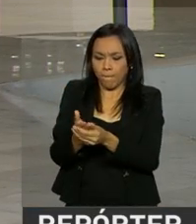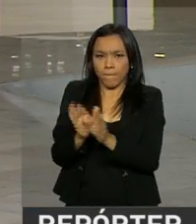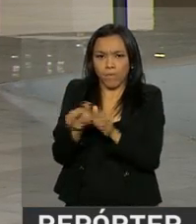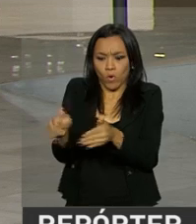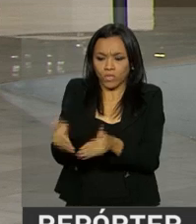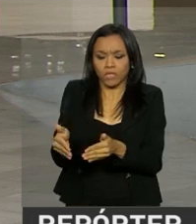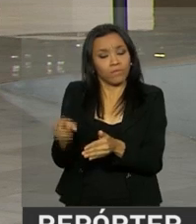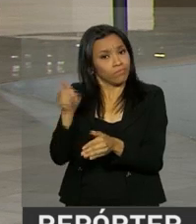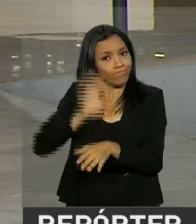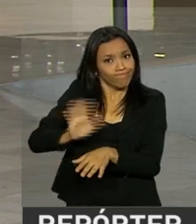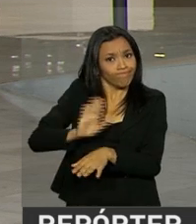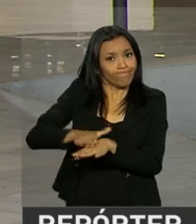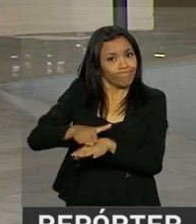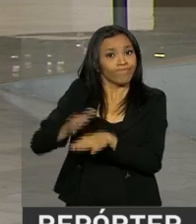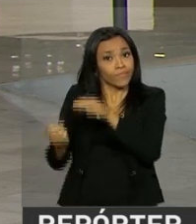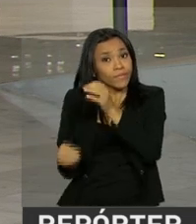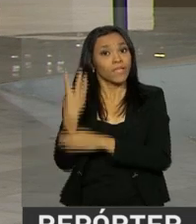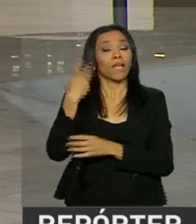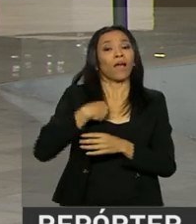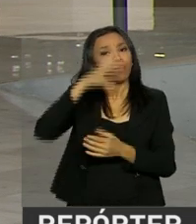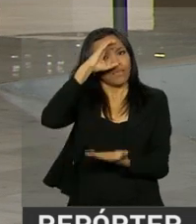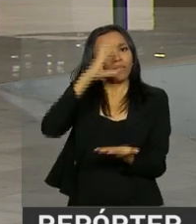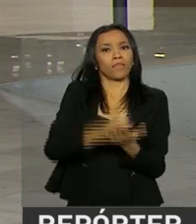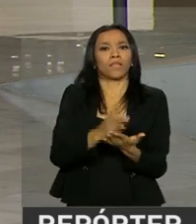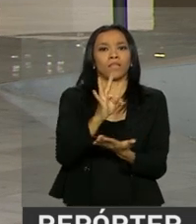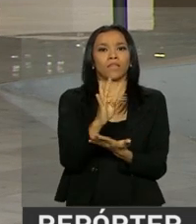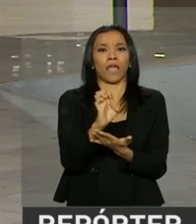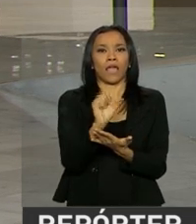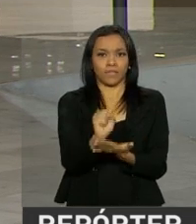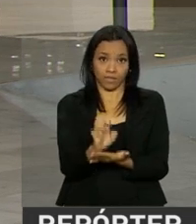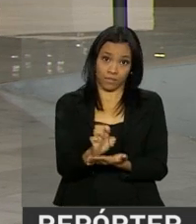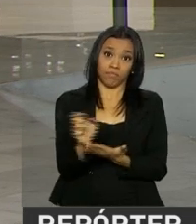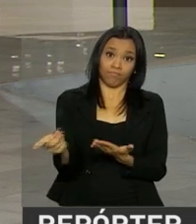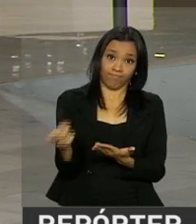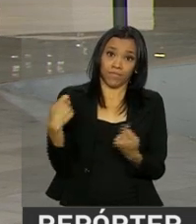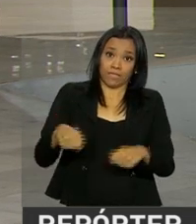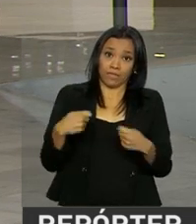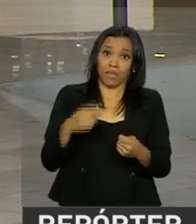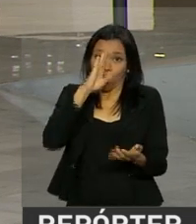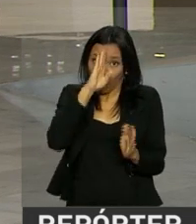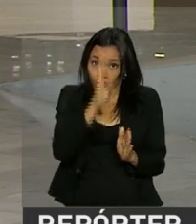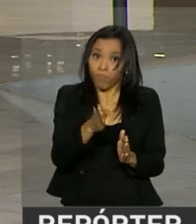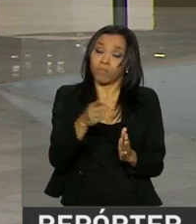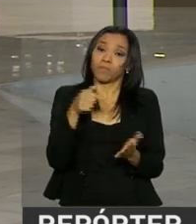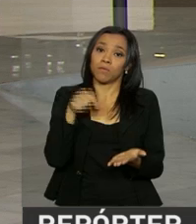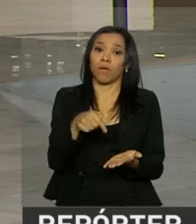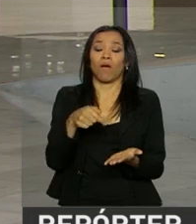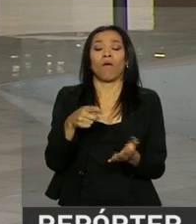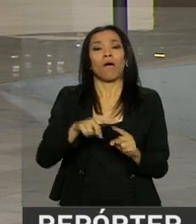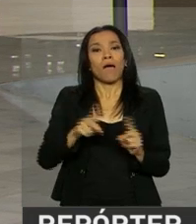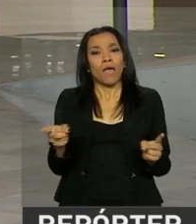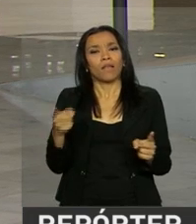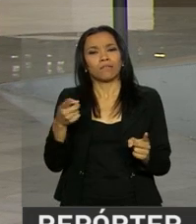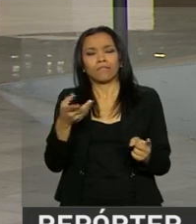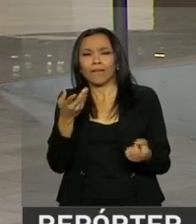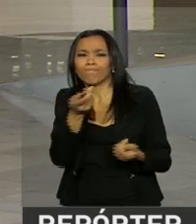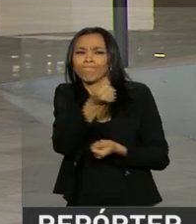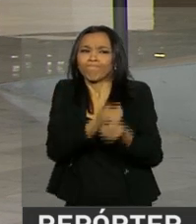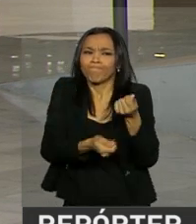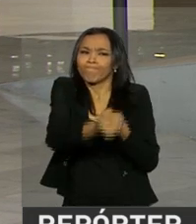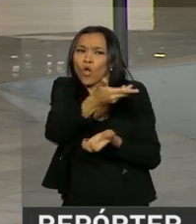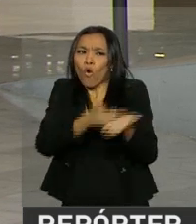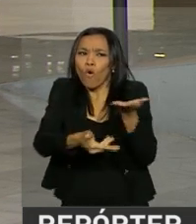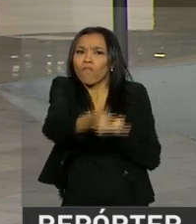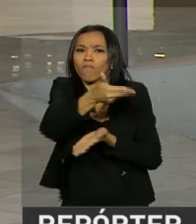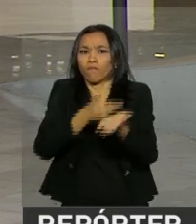elaborar teses, e que isso é um dano irreparável para a sociedade. Laurita Vaz diz que está empenhada em sensibilizar o Congresso com